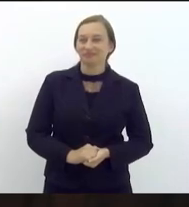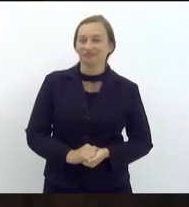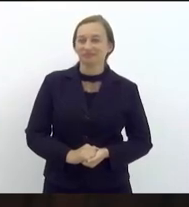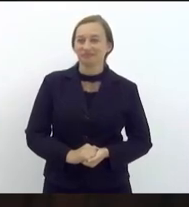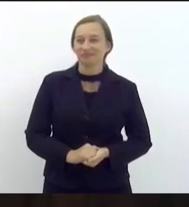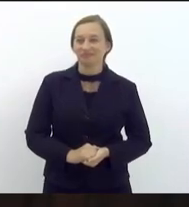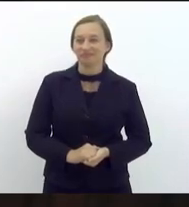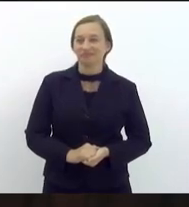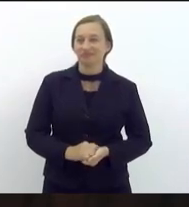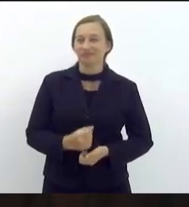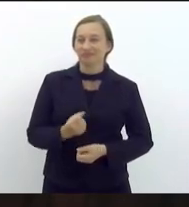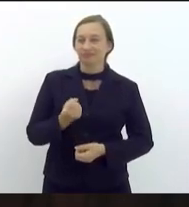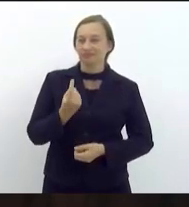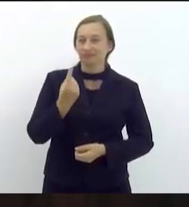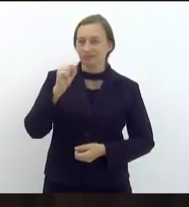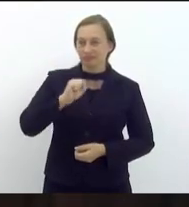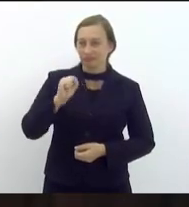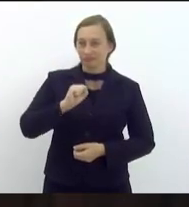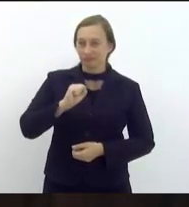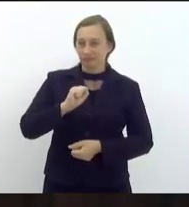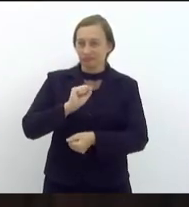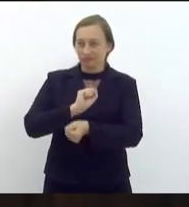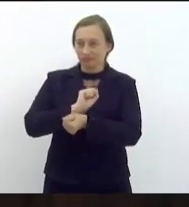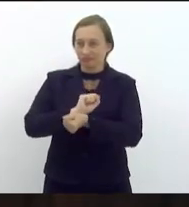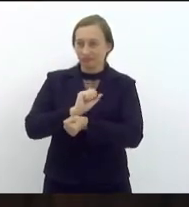o segundo gente por favor